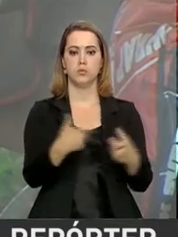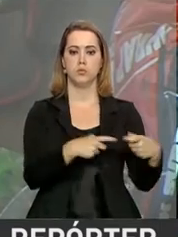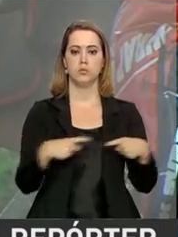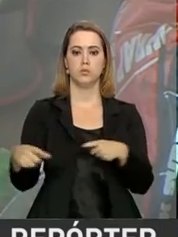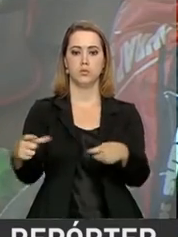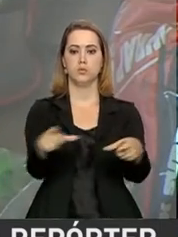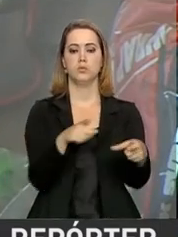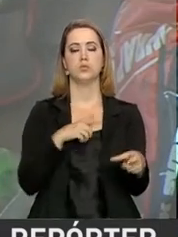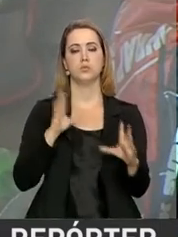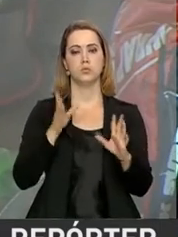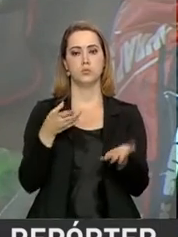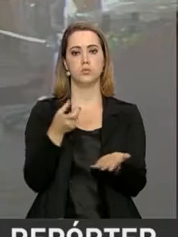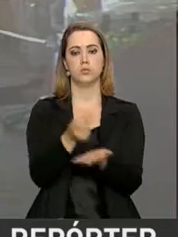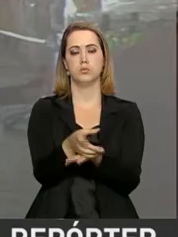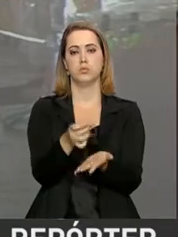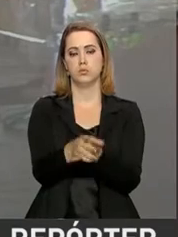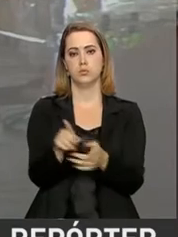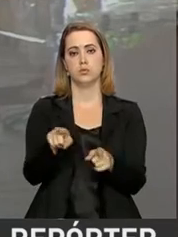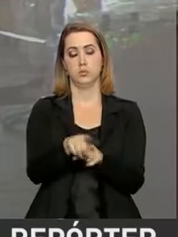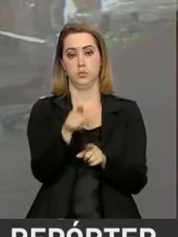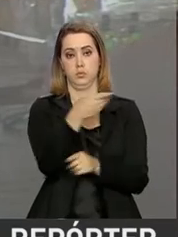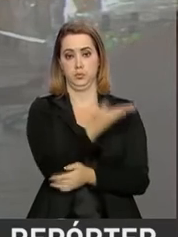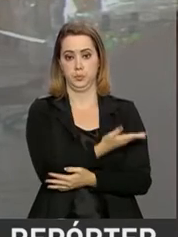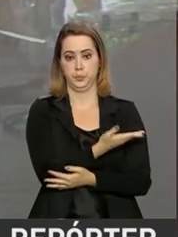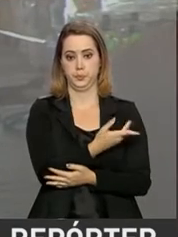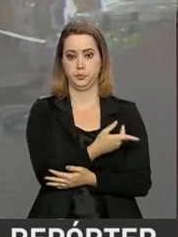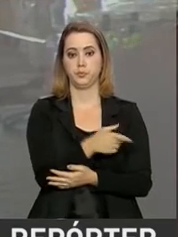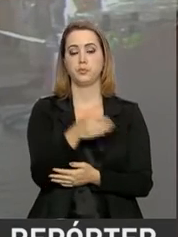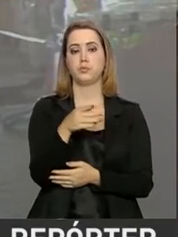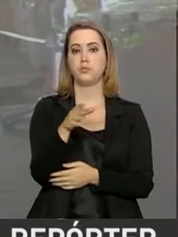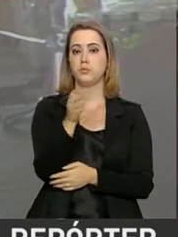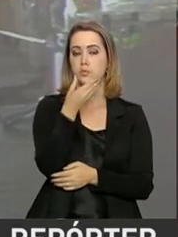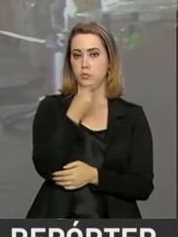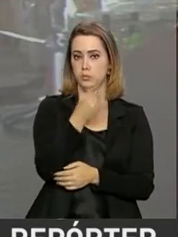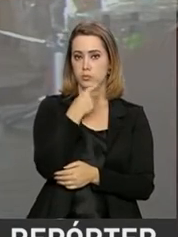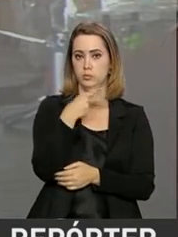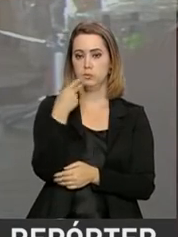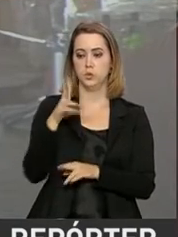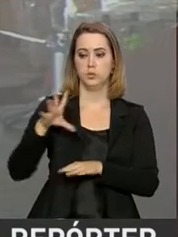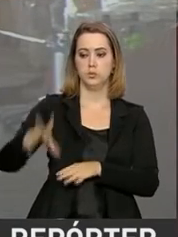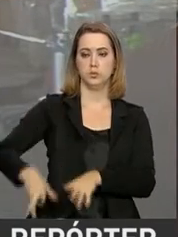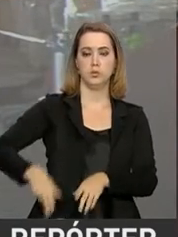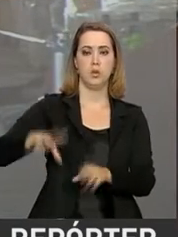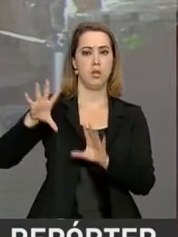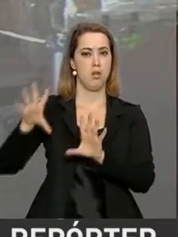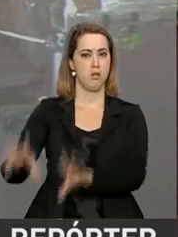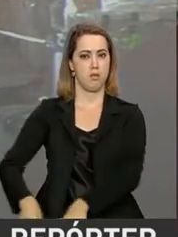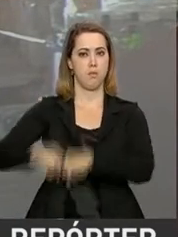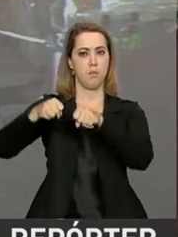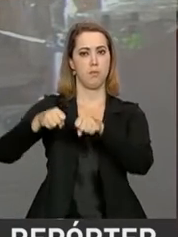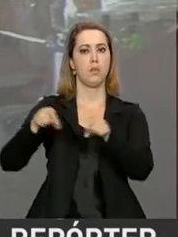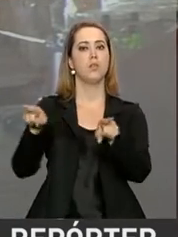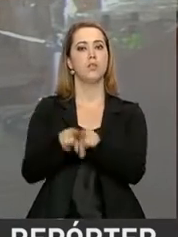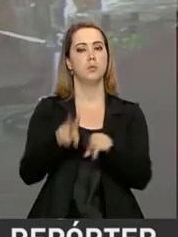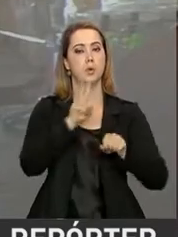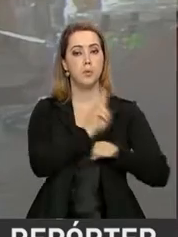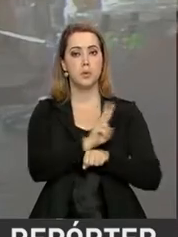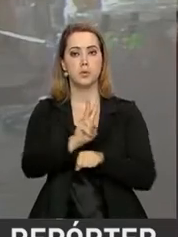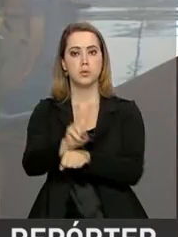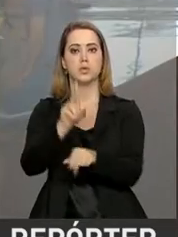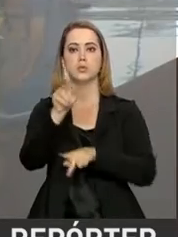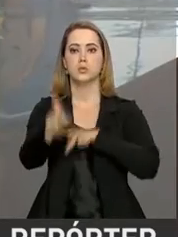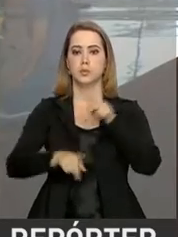estão disponíveis segundo o inspetor da alfândega as apreensões da receita são feitas para proteger a